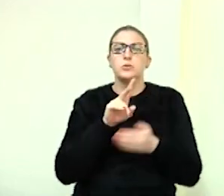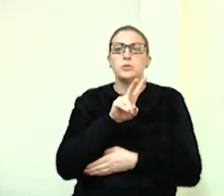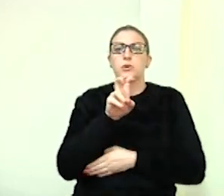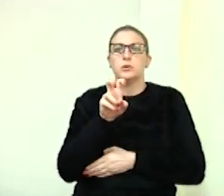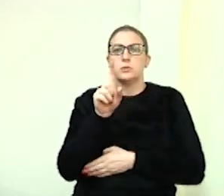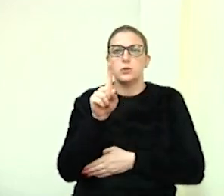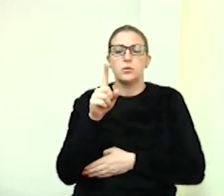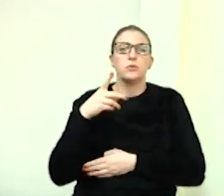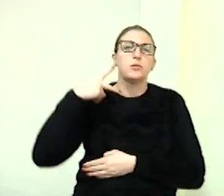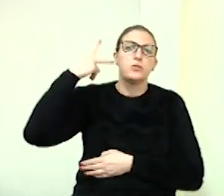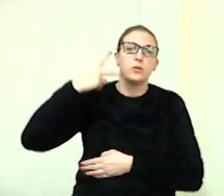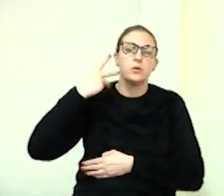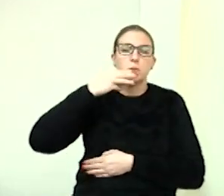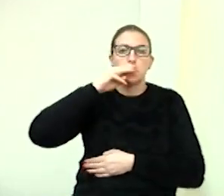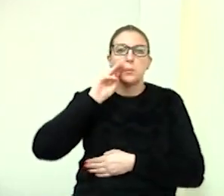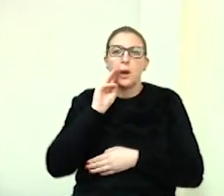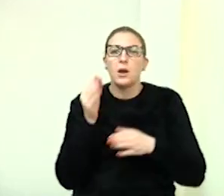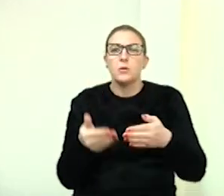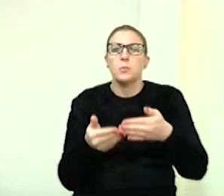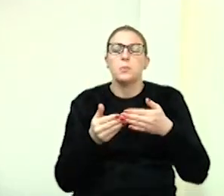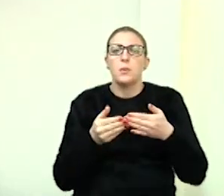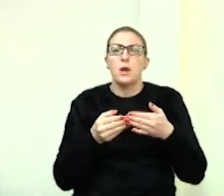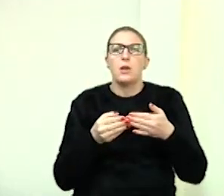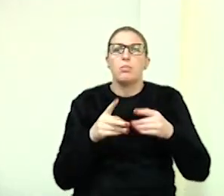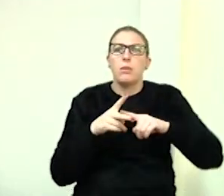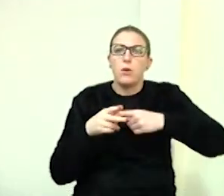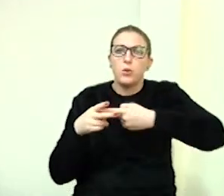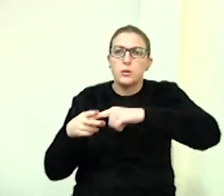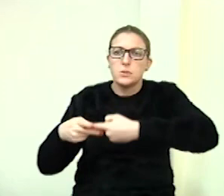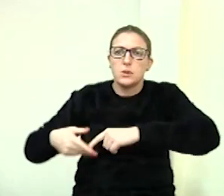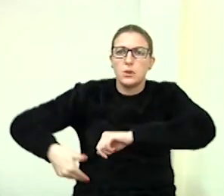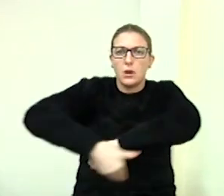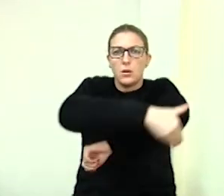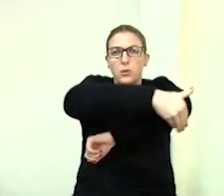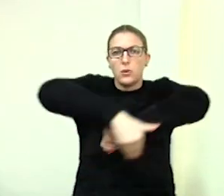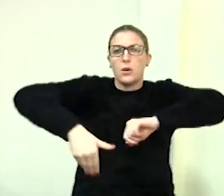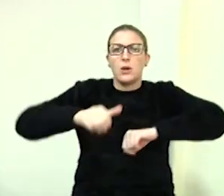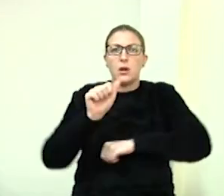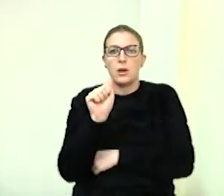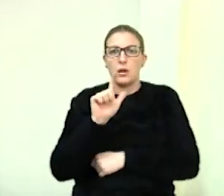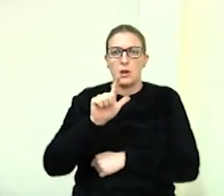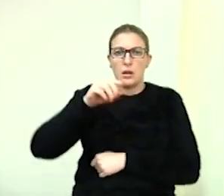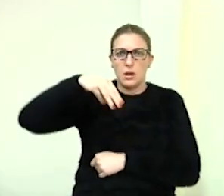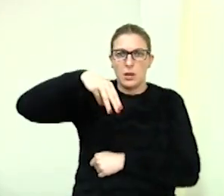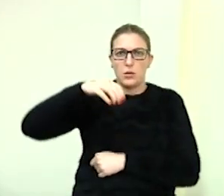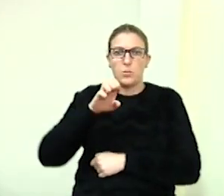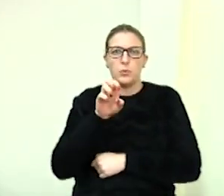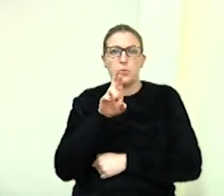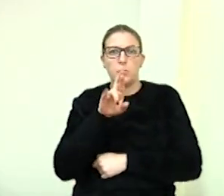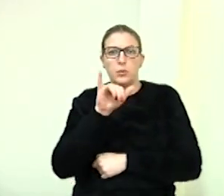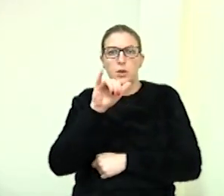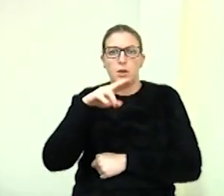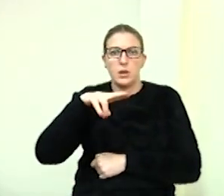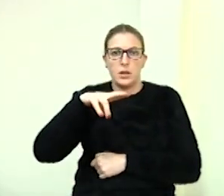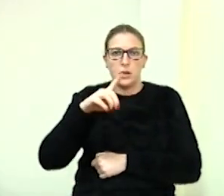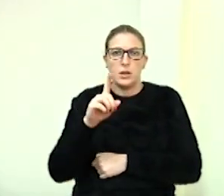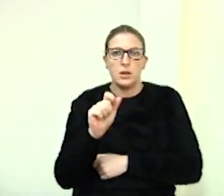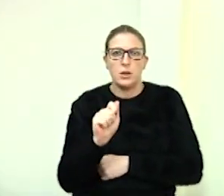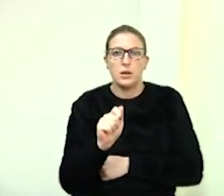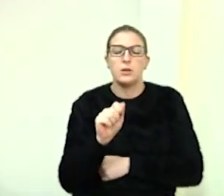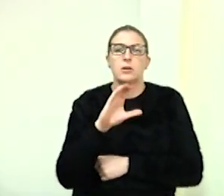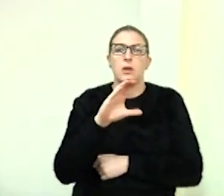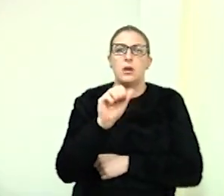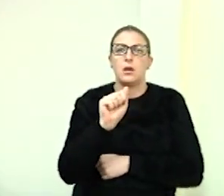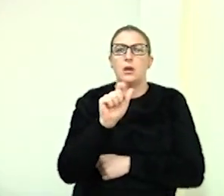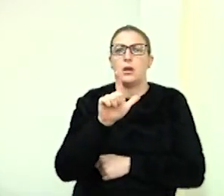Poder Executivo Municipal providências quanto à manutenção da Rua Almerinda Lino Calef, bairro de Moliné. Número